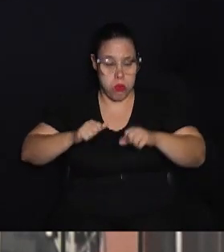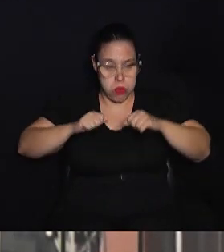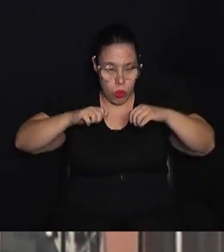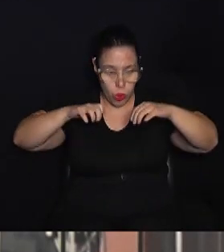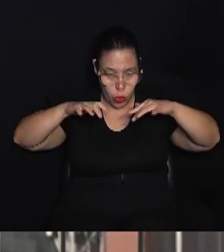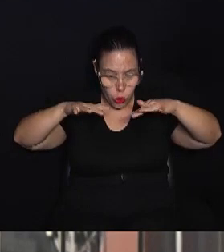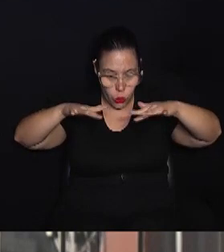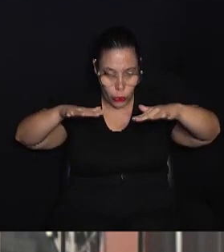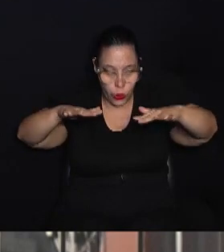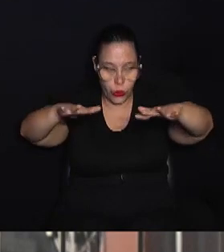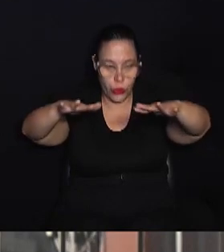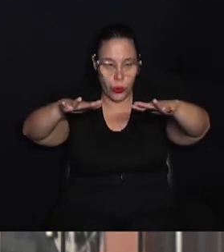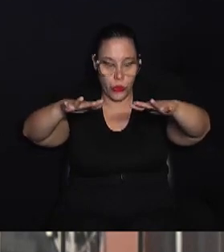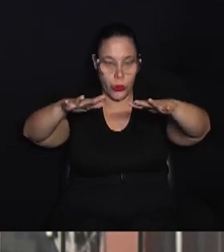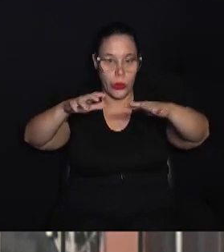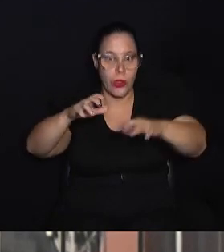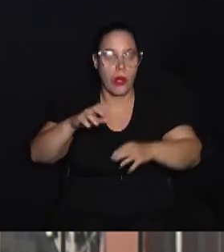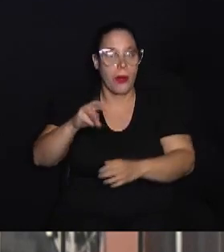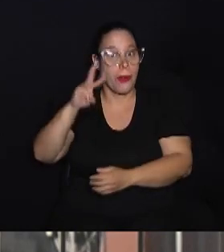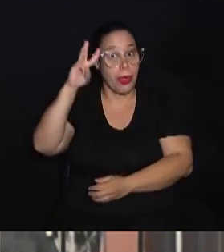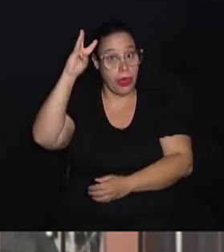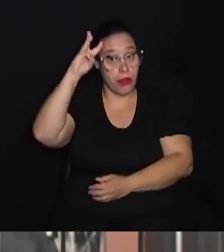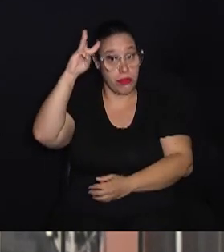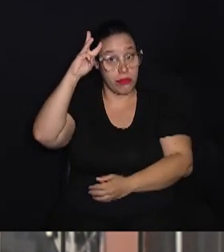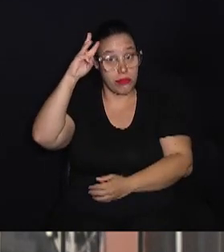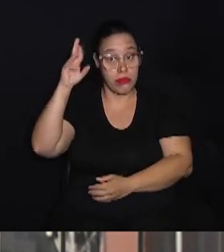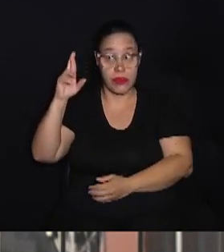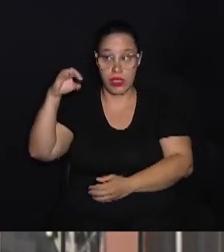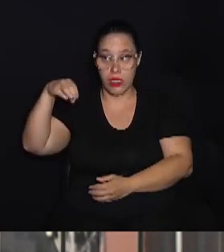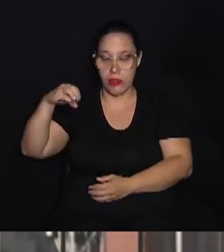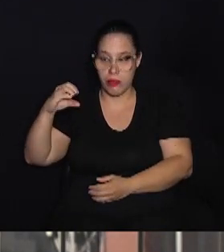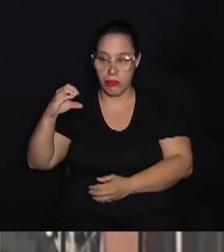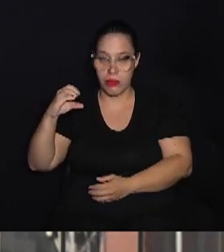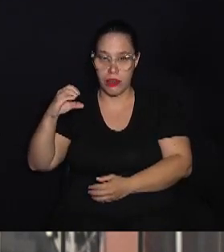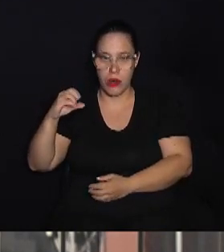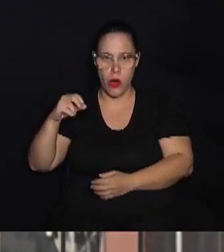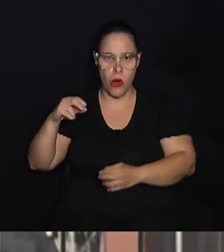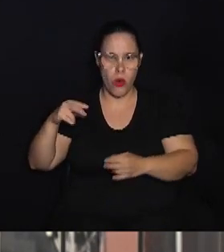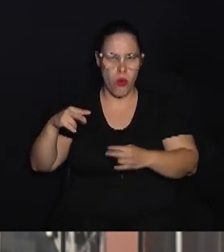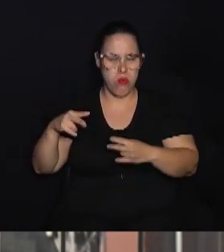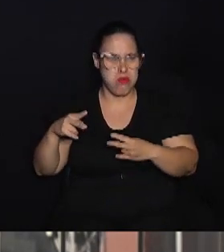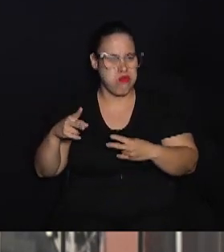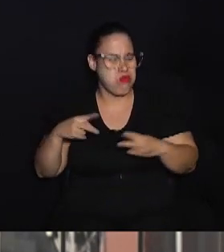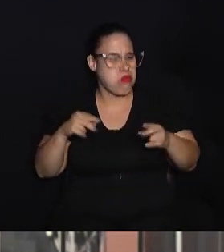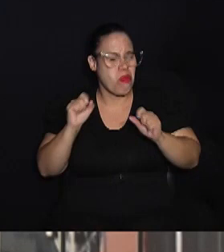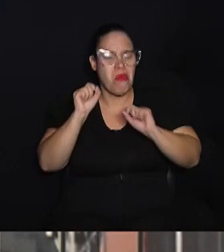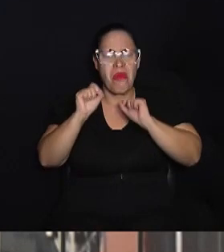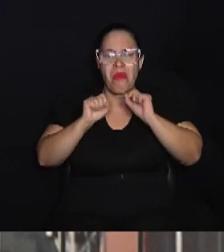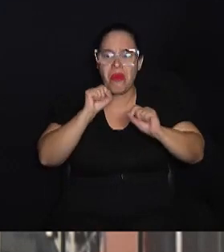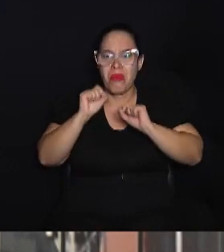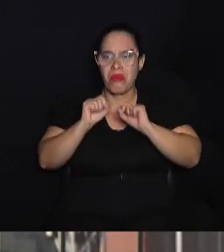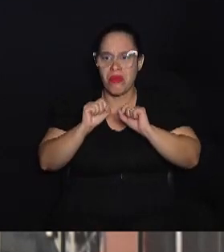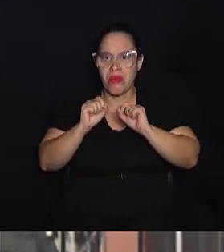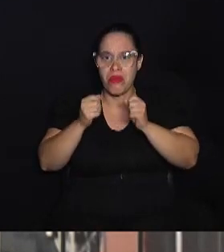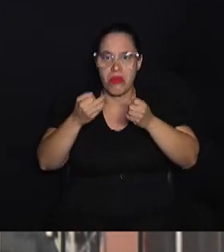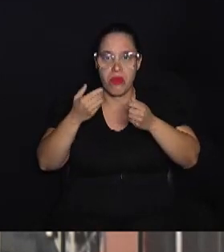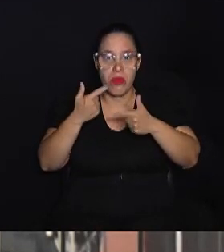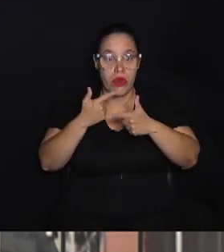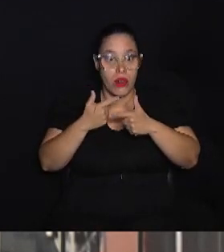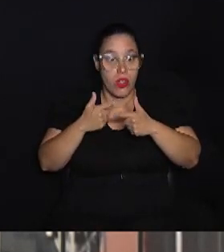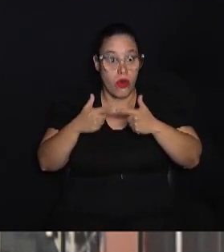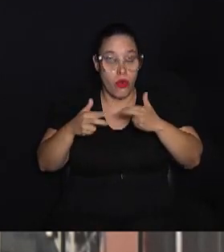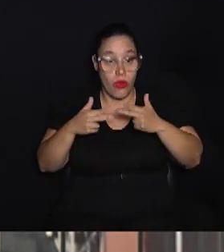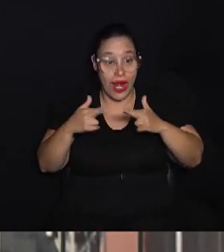fumaça. Na última terça-feira, a metrópole amanheceu cinzenta, o que pode ser reflexo de diversas